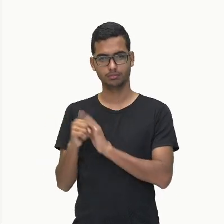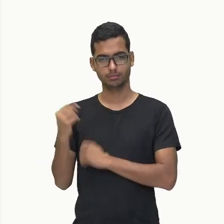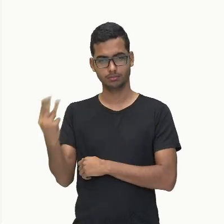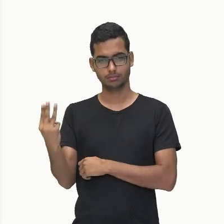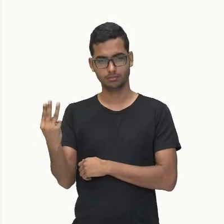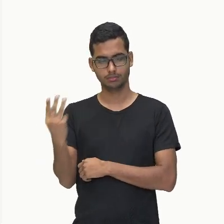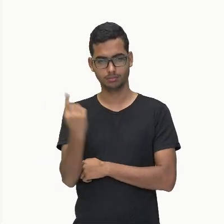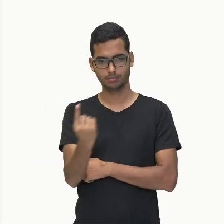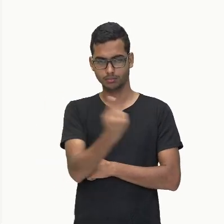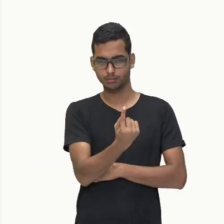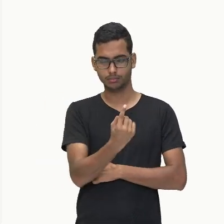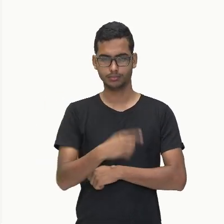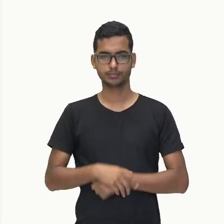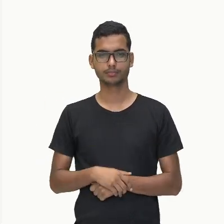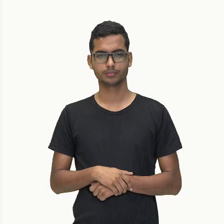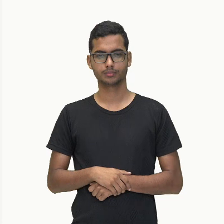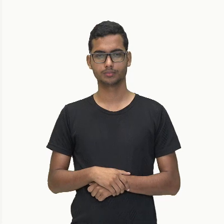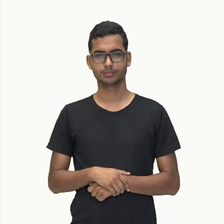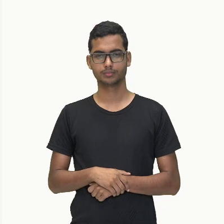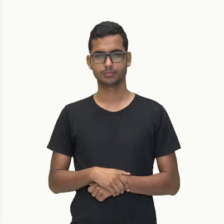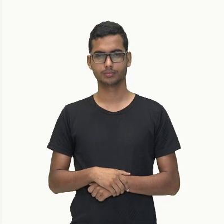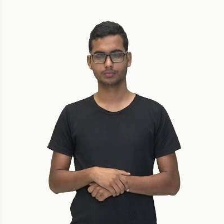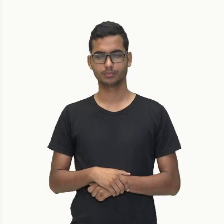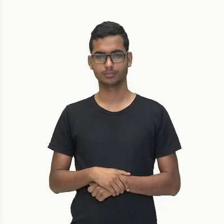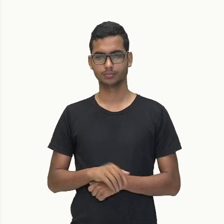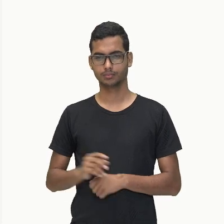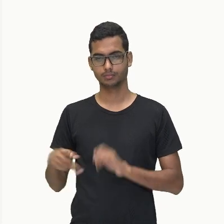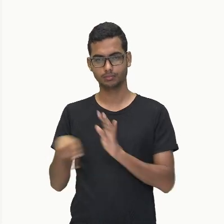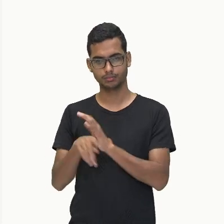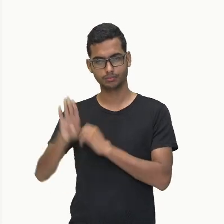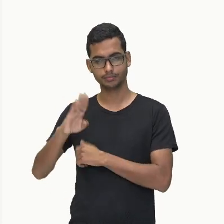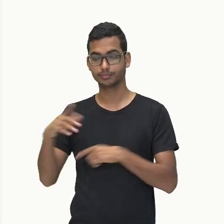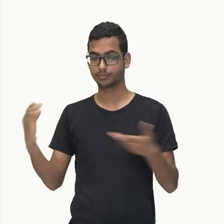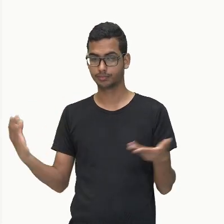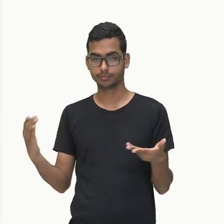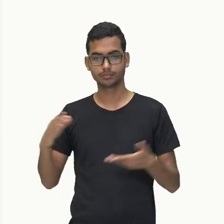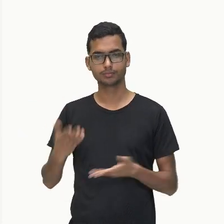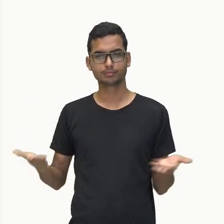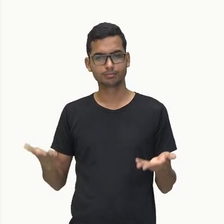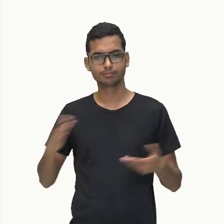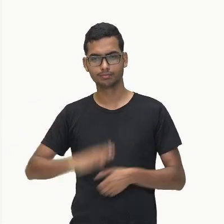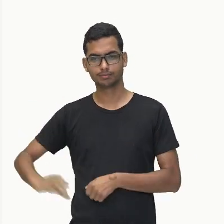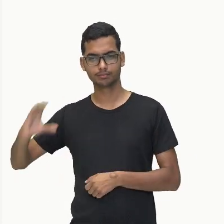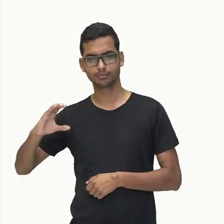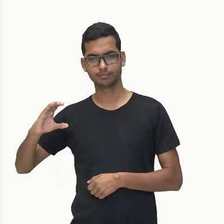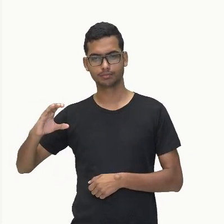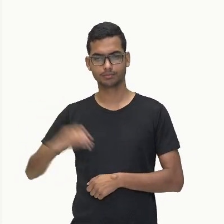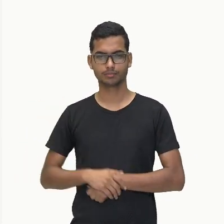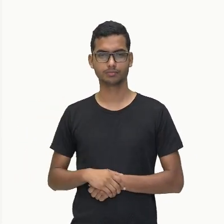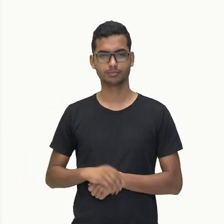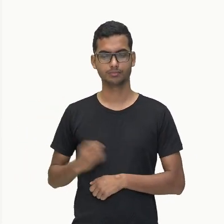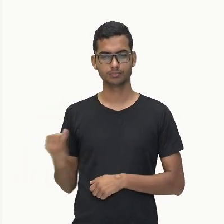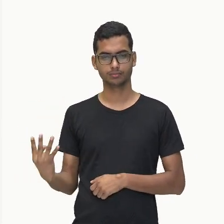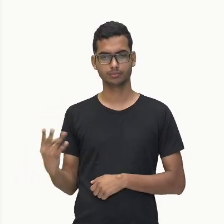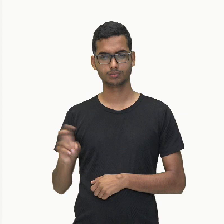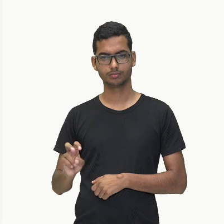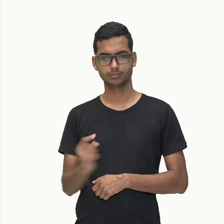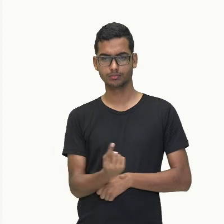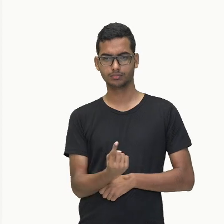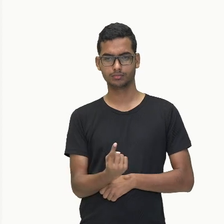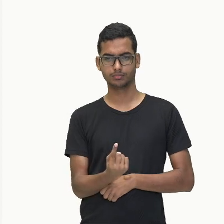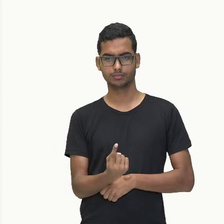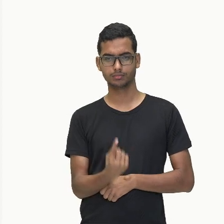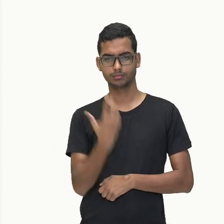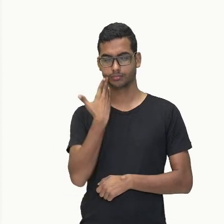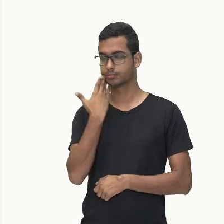1, com os pontos de B. E 4, 5 e 1, os pontos